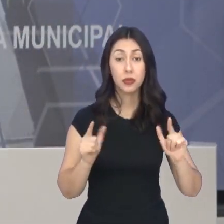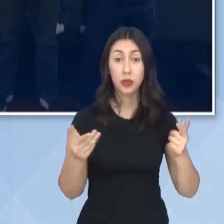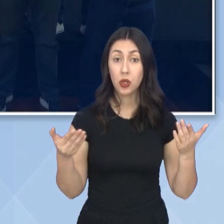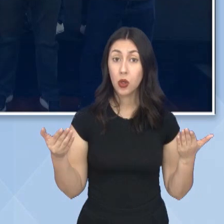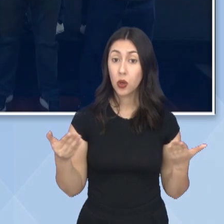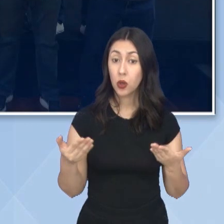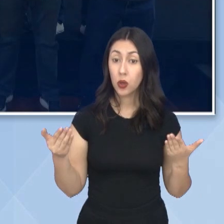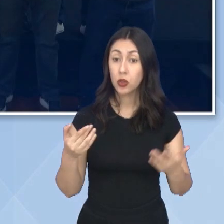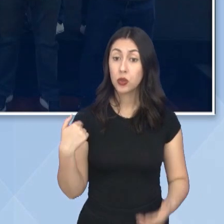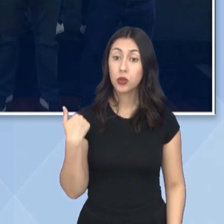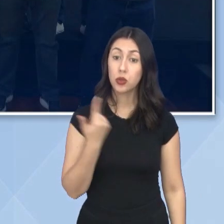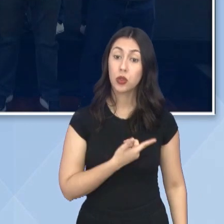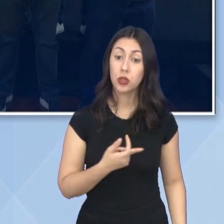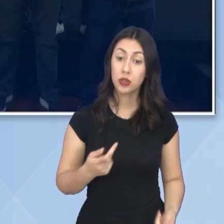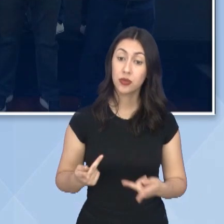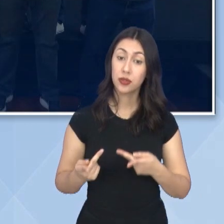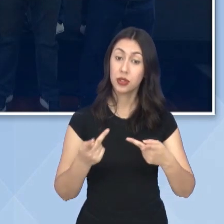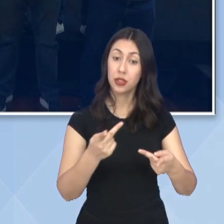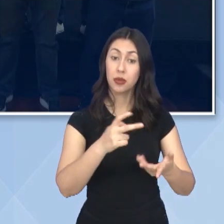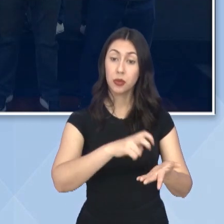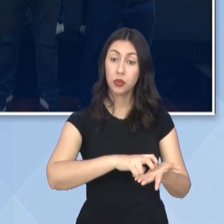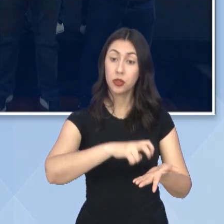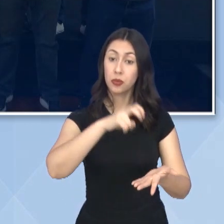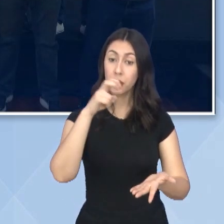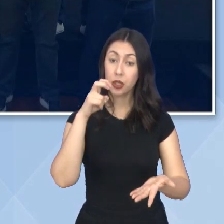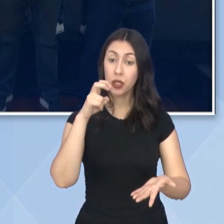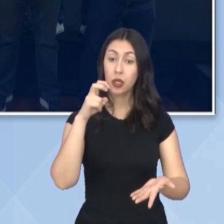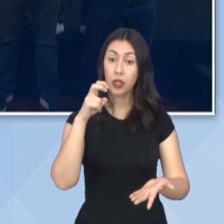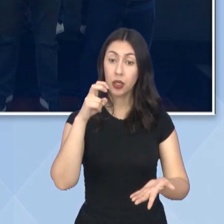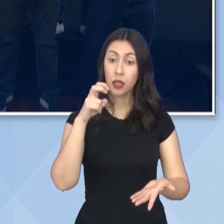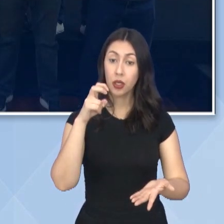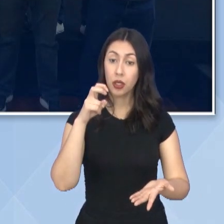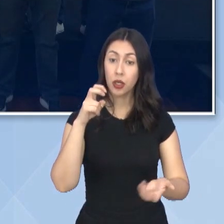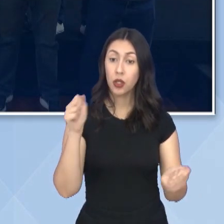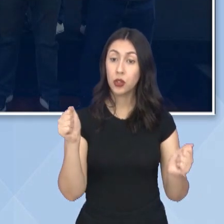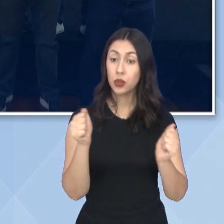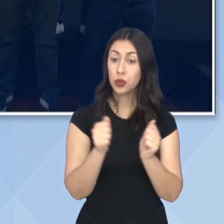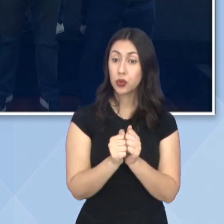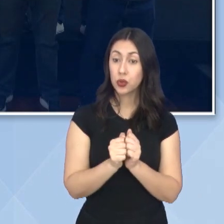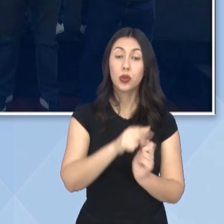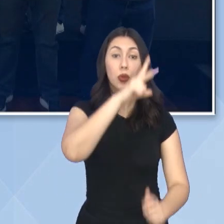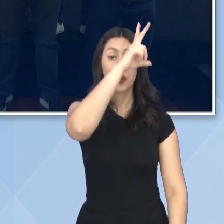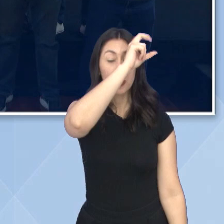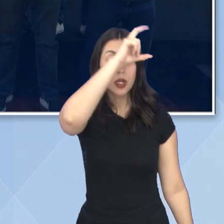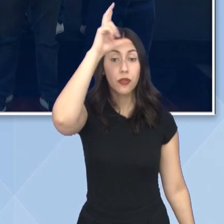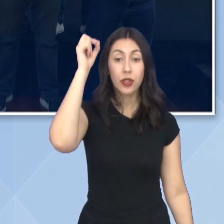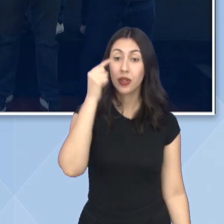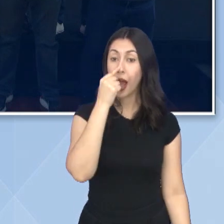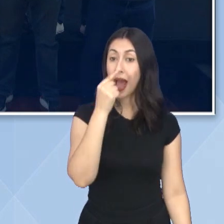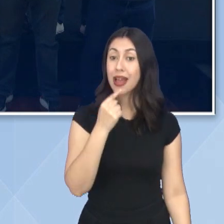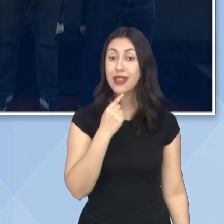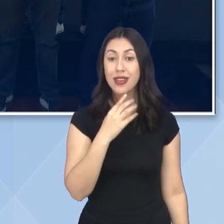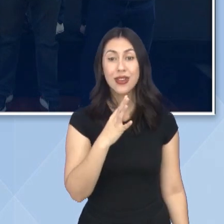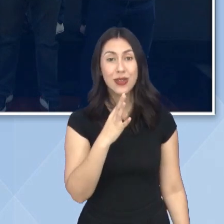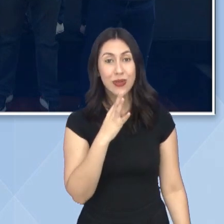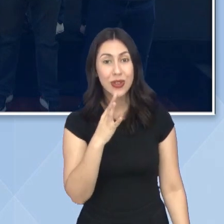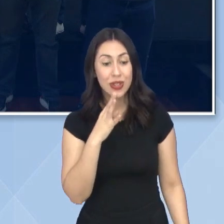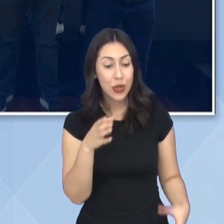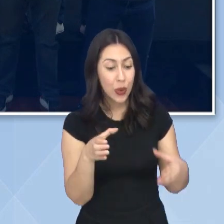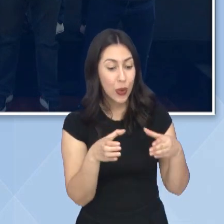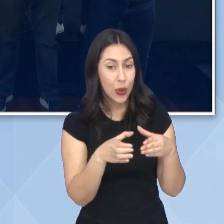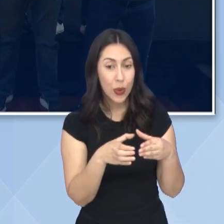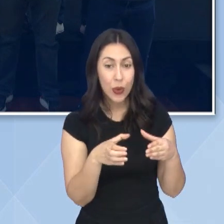nós estivemos lá na parte da manhã, juntamente com o prefeito Anderson, conhecendo aí o novo